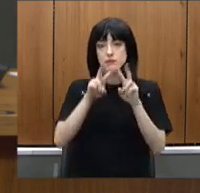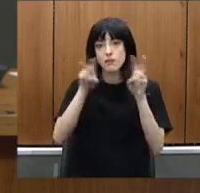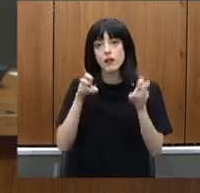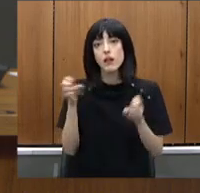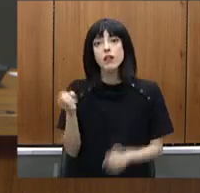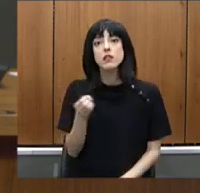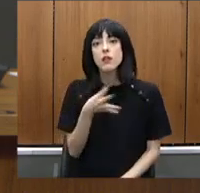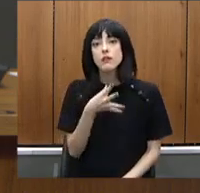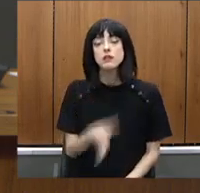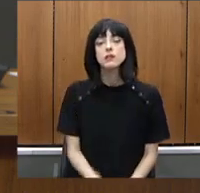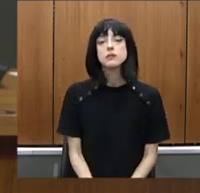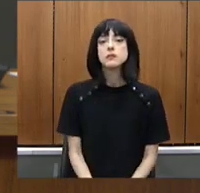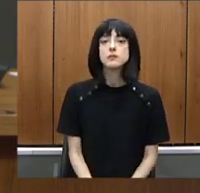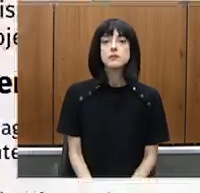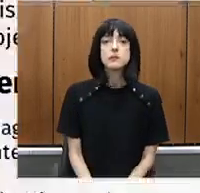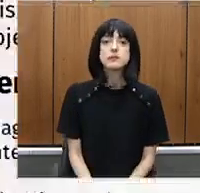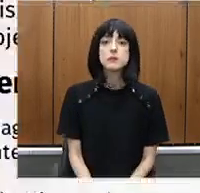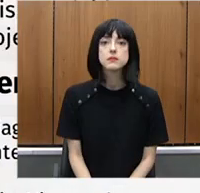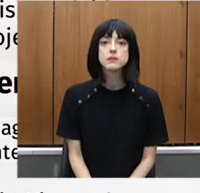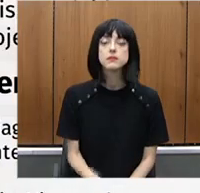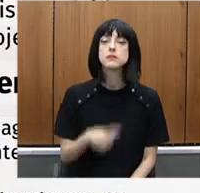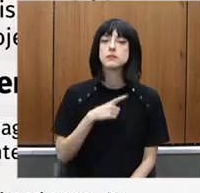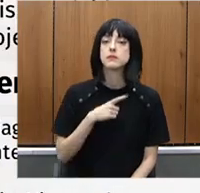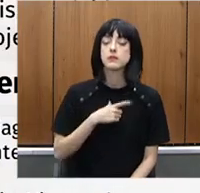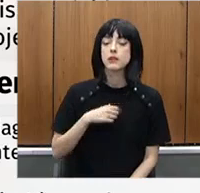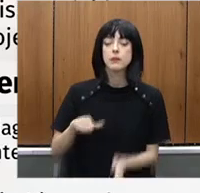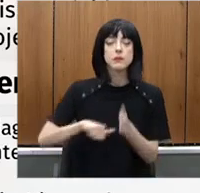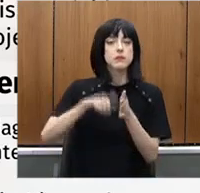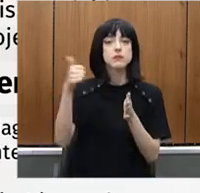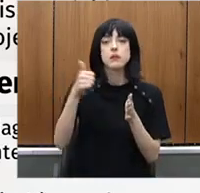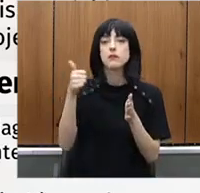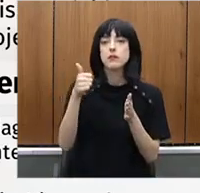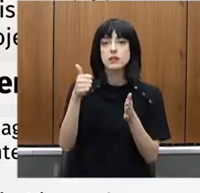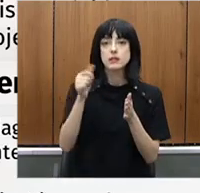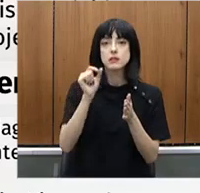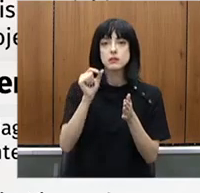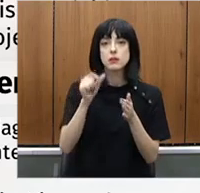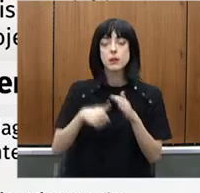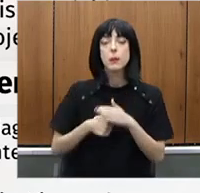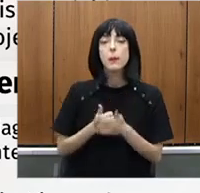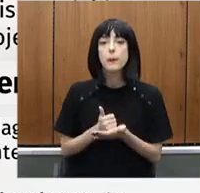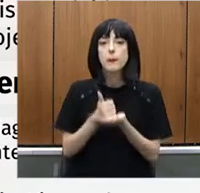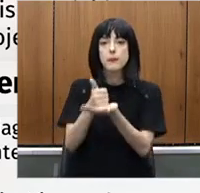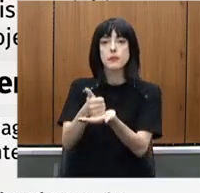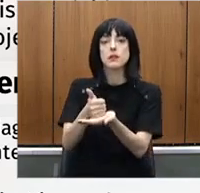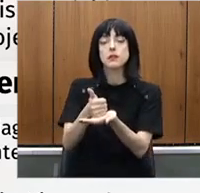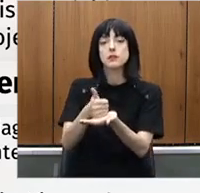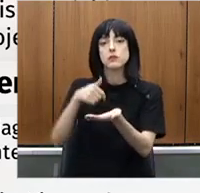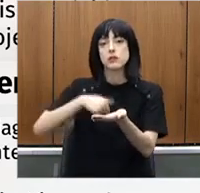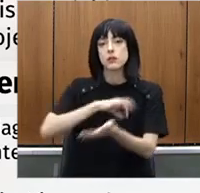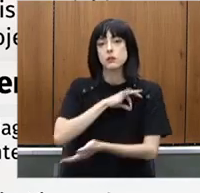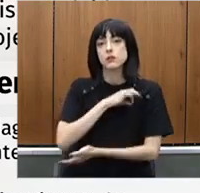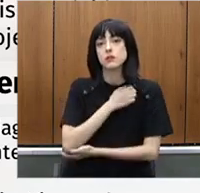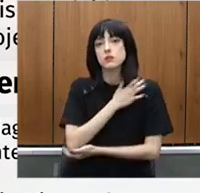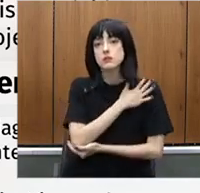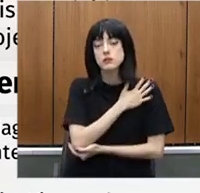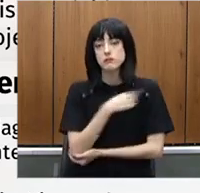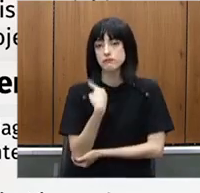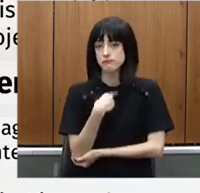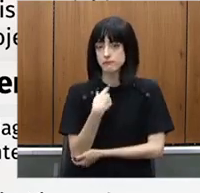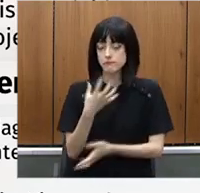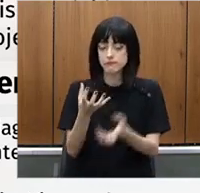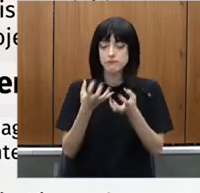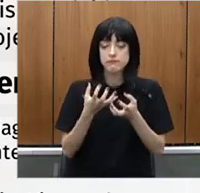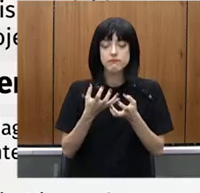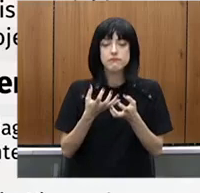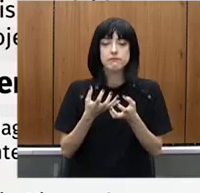e a gente sabe que nós não é uma polícia muito tradicional muito antiga mas a gente o tempo inteiro a gente quer buscar conhecimento a gente quer